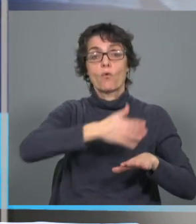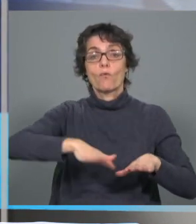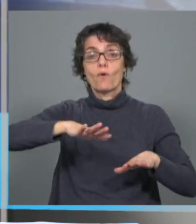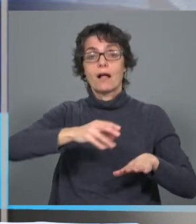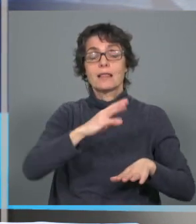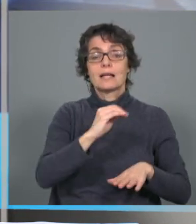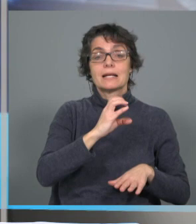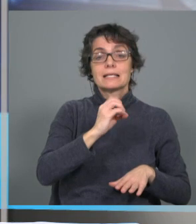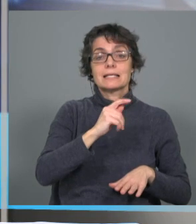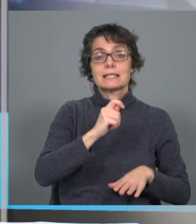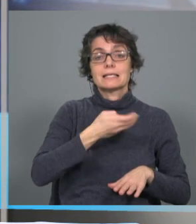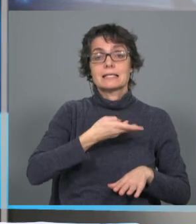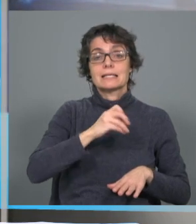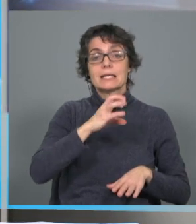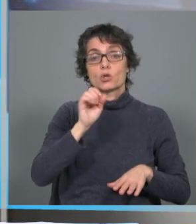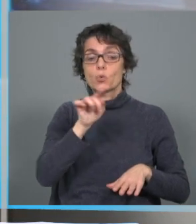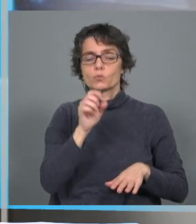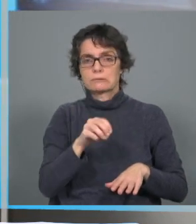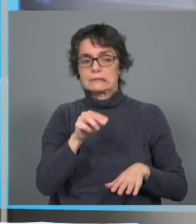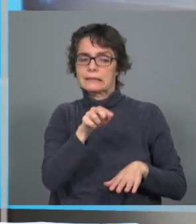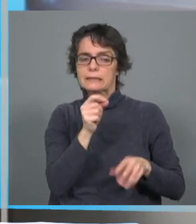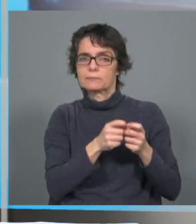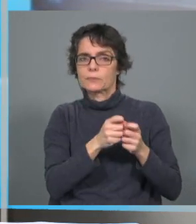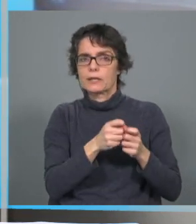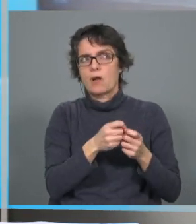Parece que teria havido algumas,